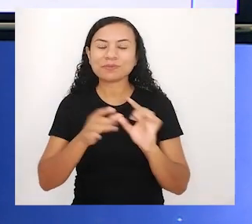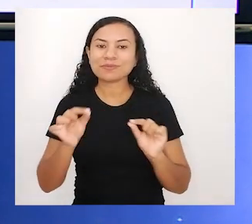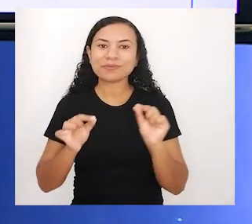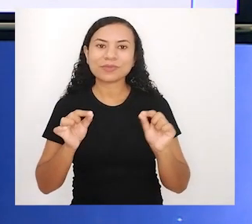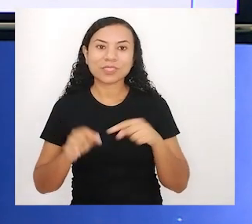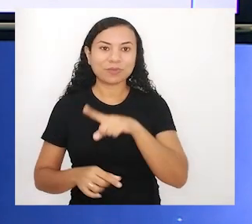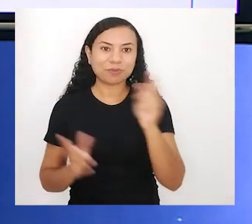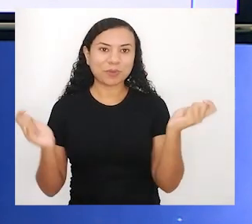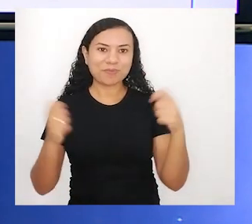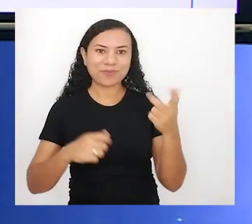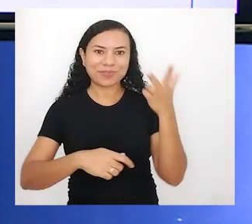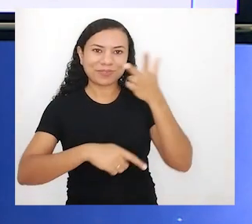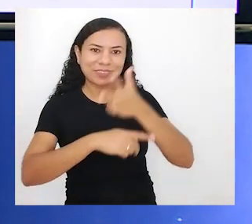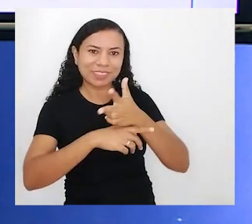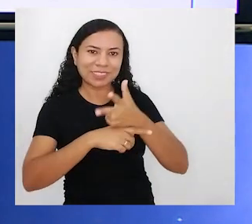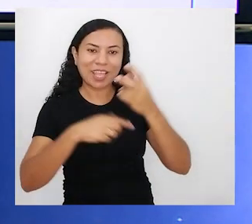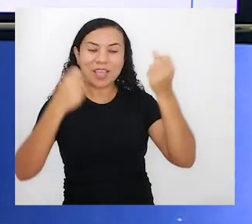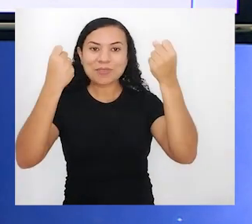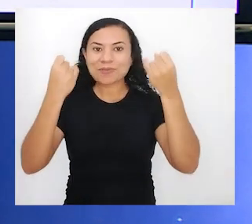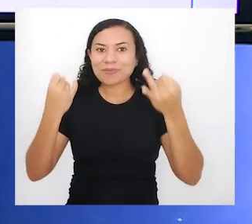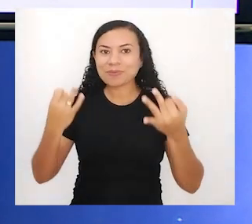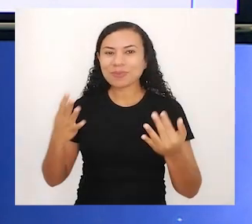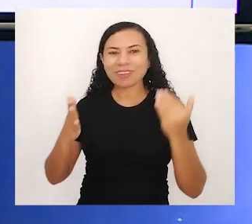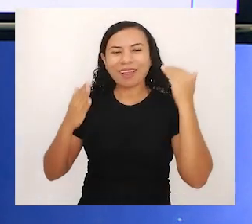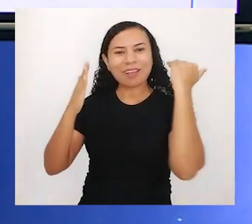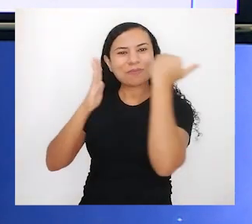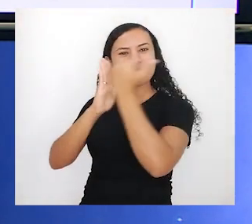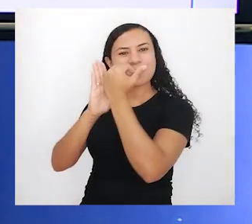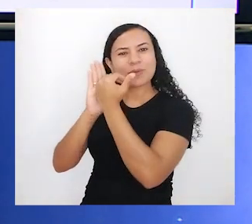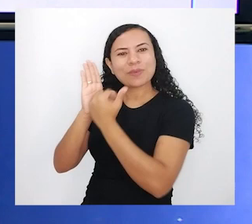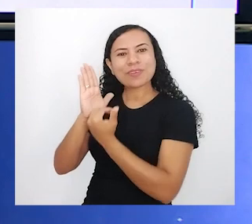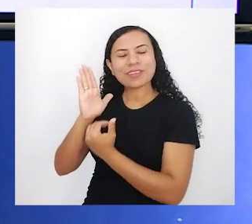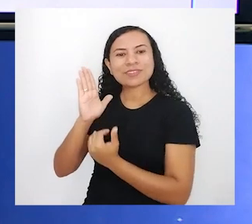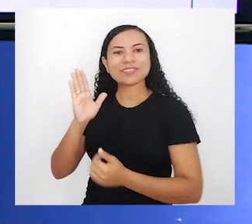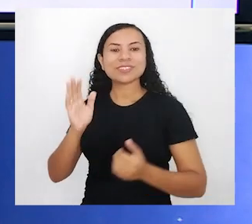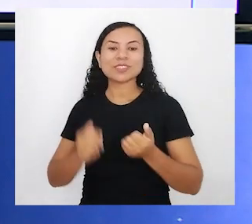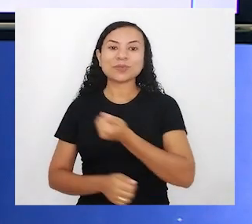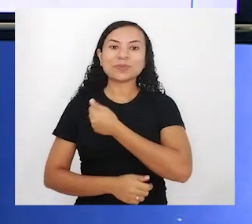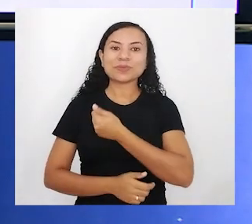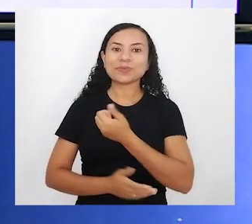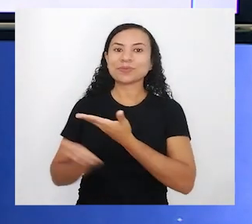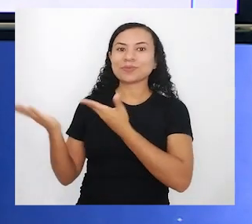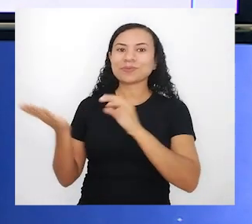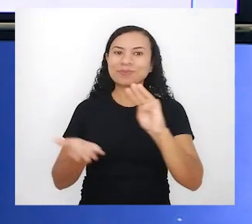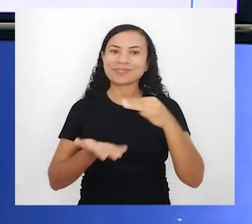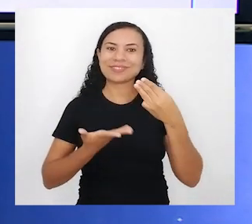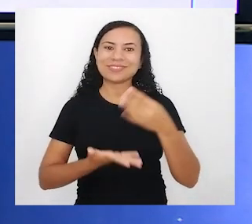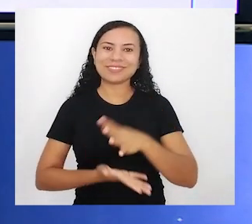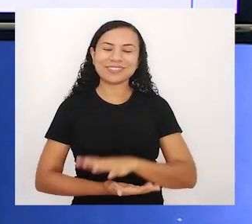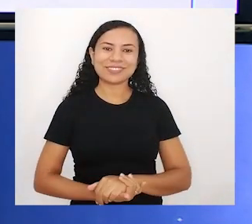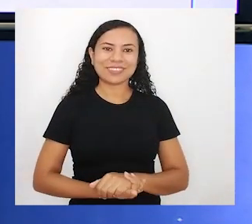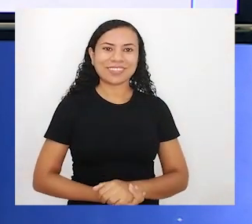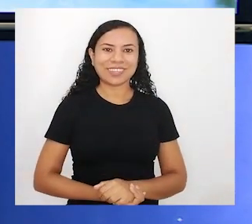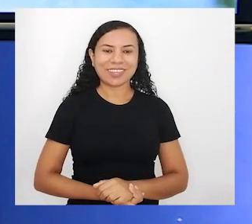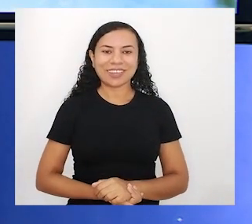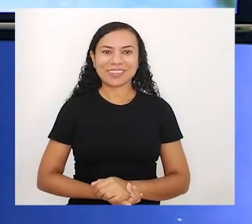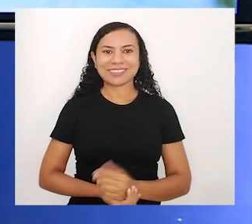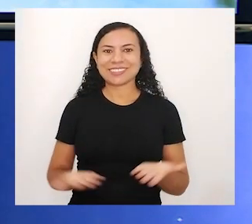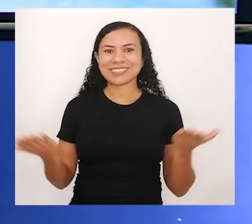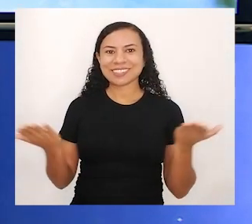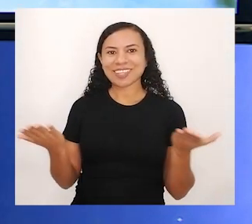Você pode gravar um vídeo explicando esses aspectos pra gente e mandar no número que está na sua tela.